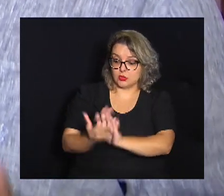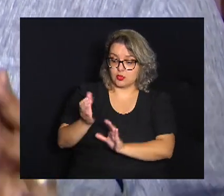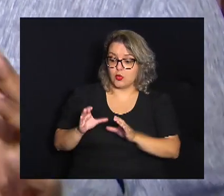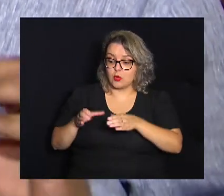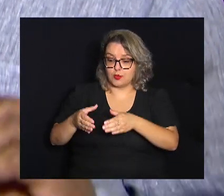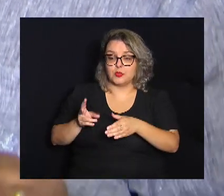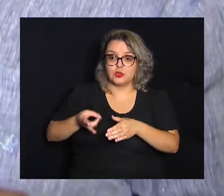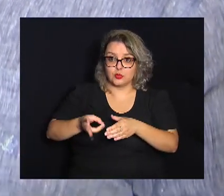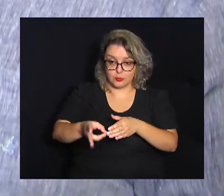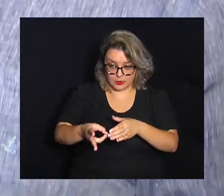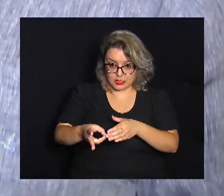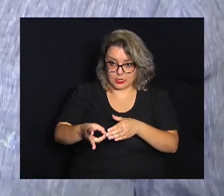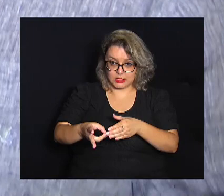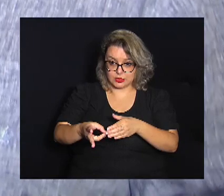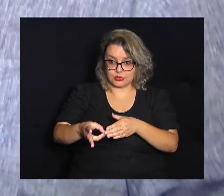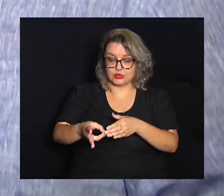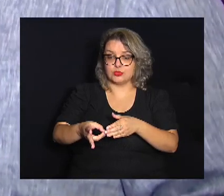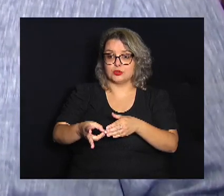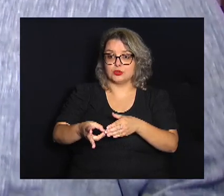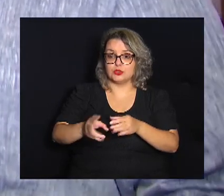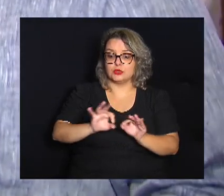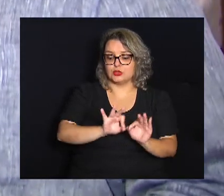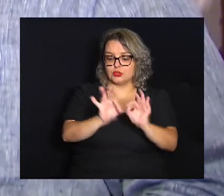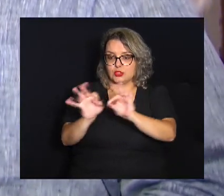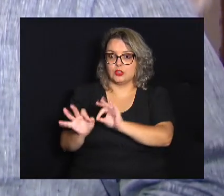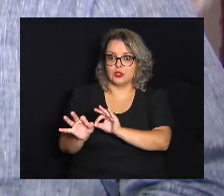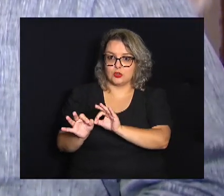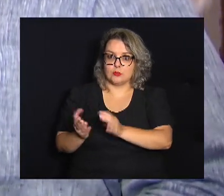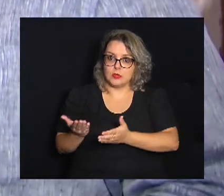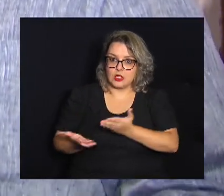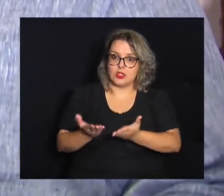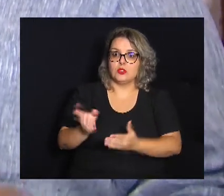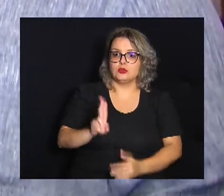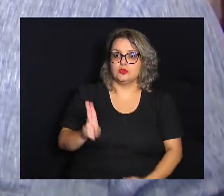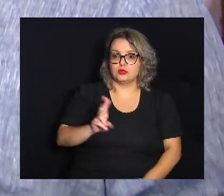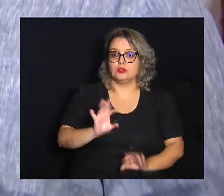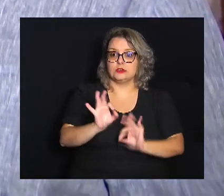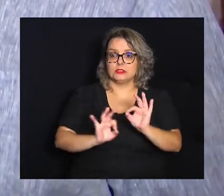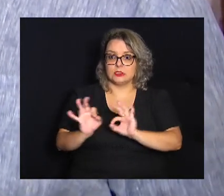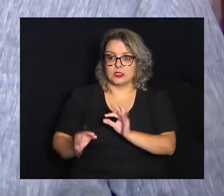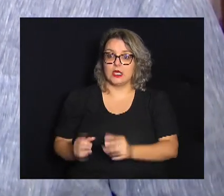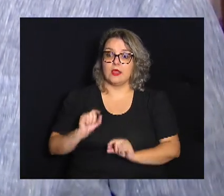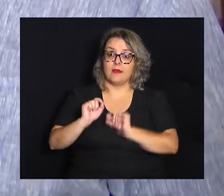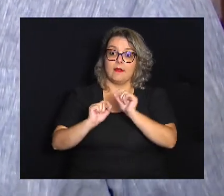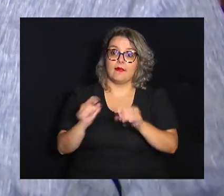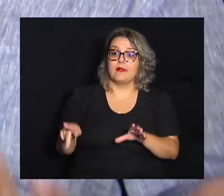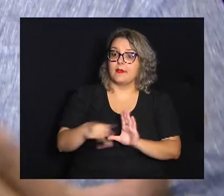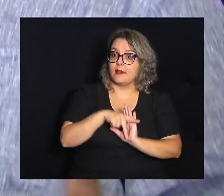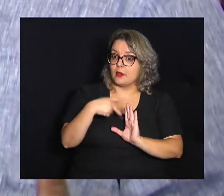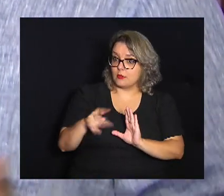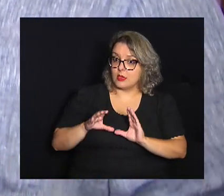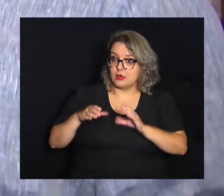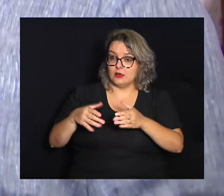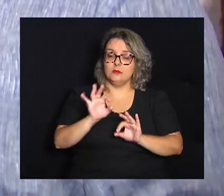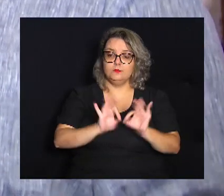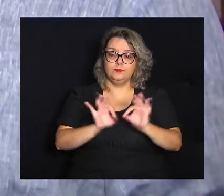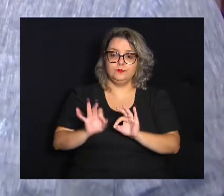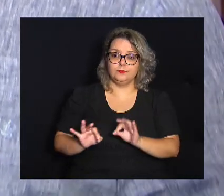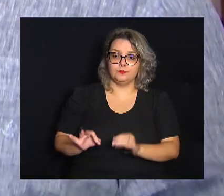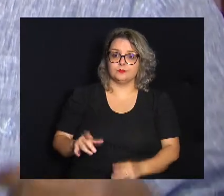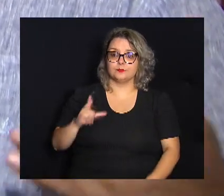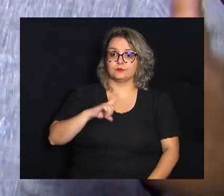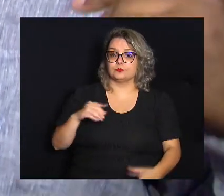permanente de acompanhamento e implantação desse plano, né? E quem faz parte desse plano? Nós temos